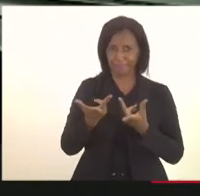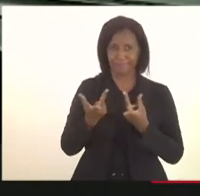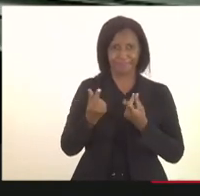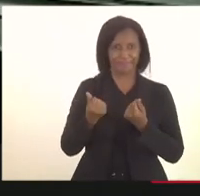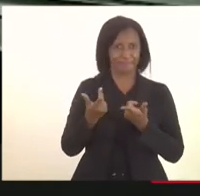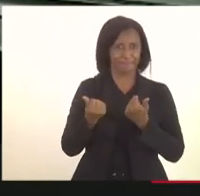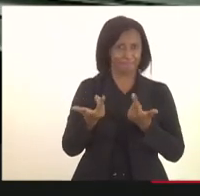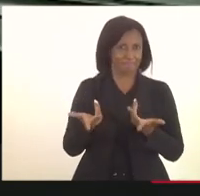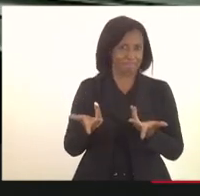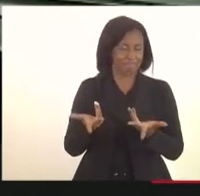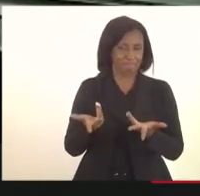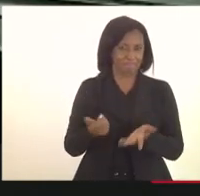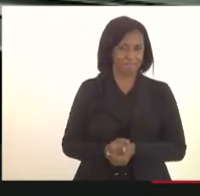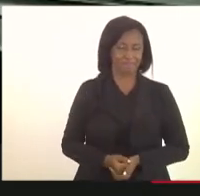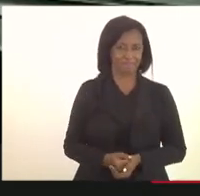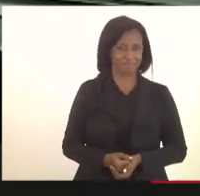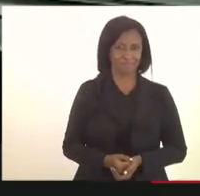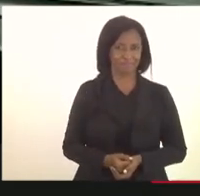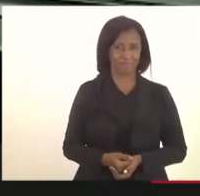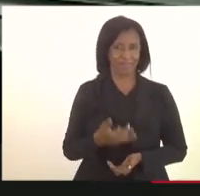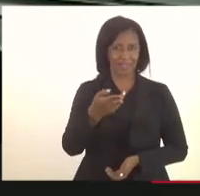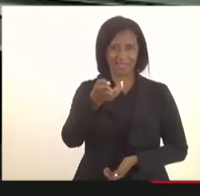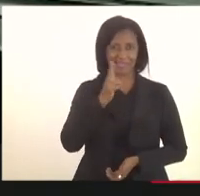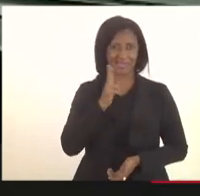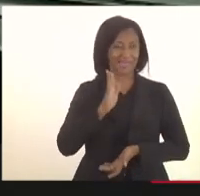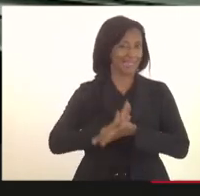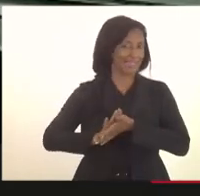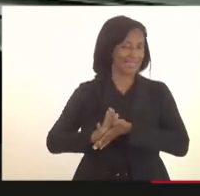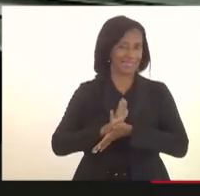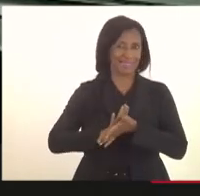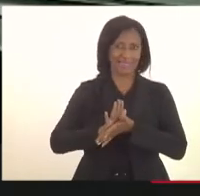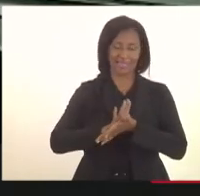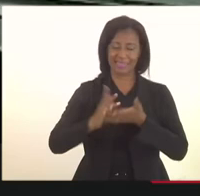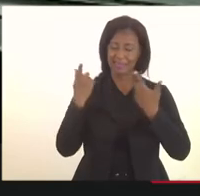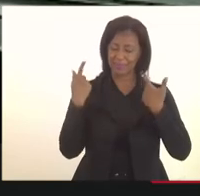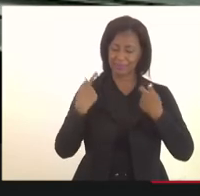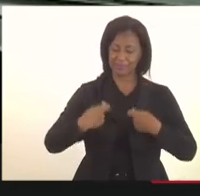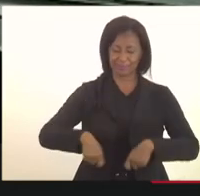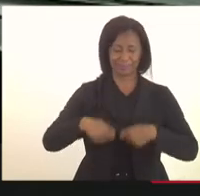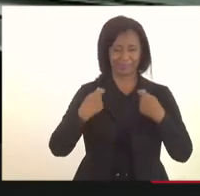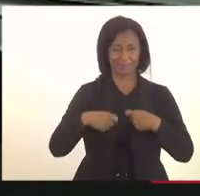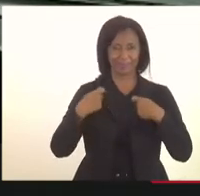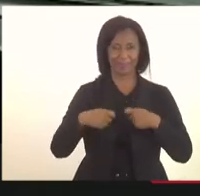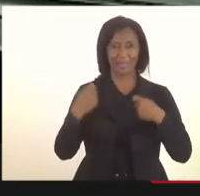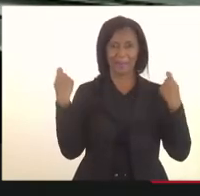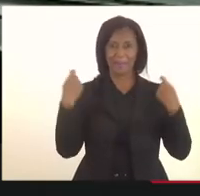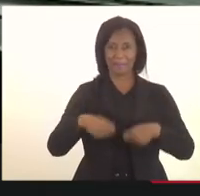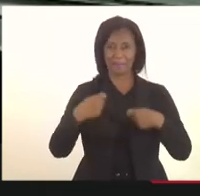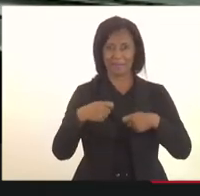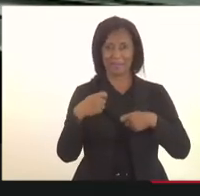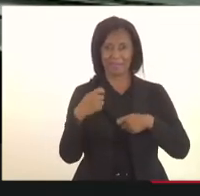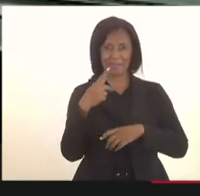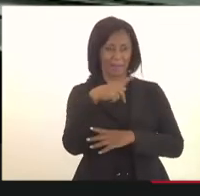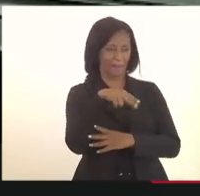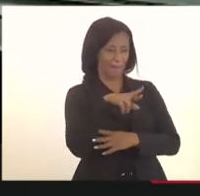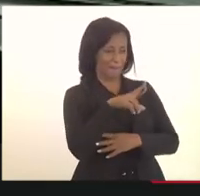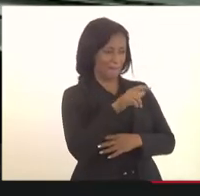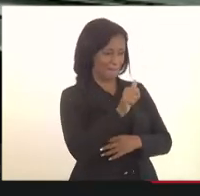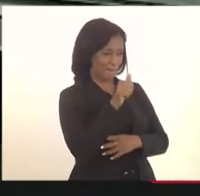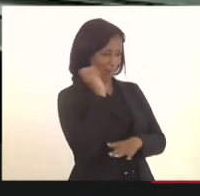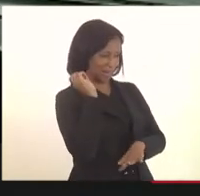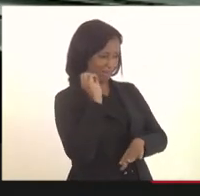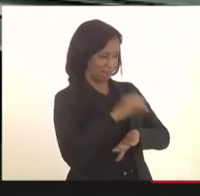e nem me convencerá nunca que a gente precisa injetar prata para tirar mais